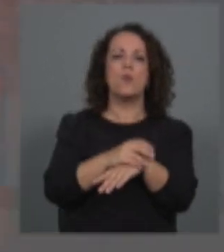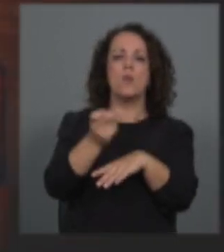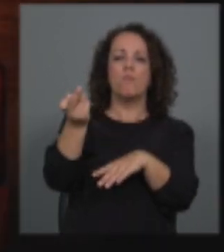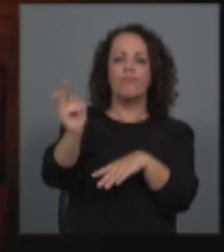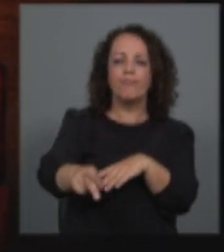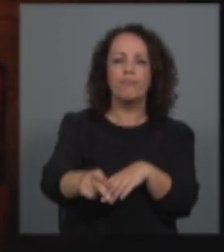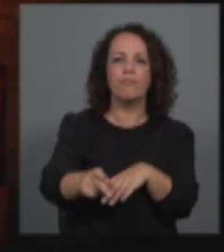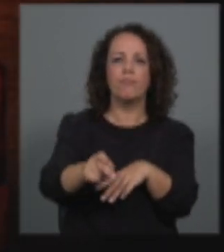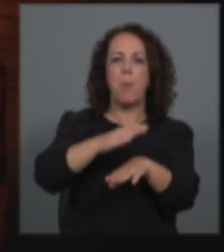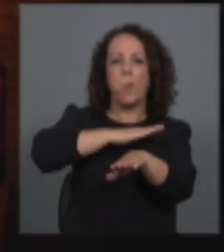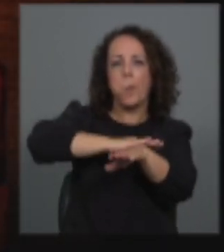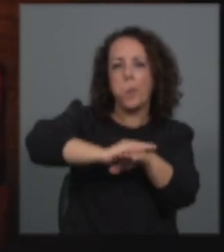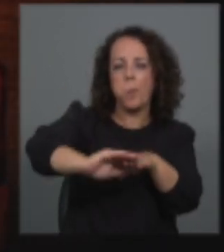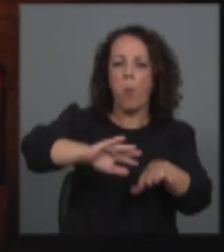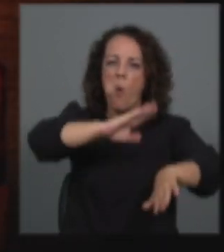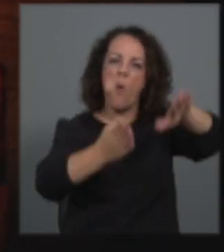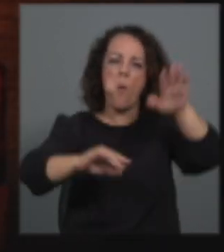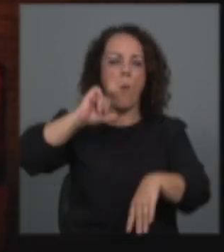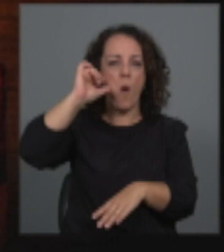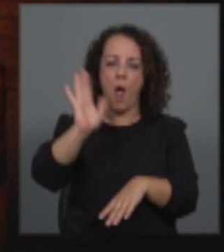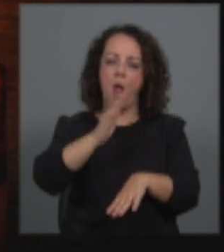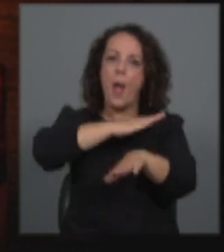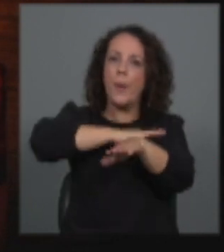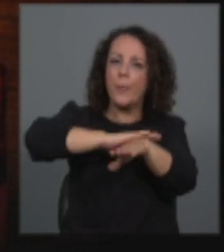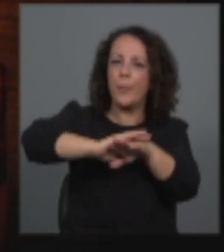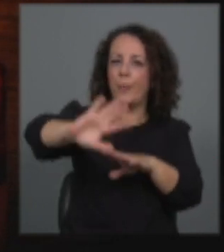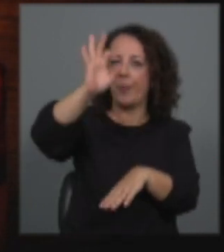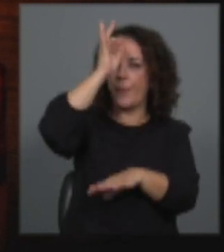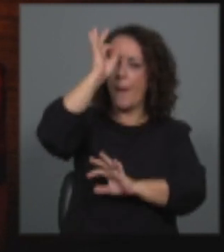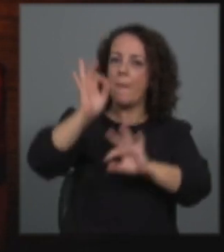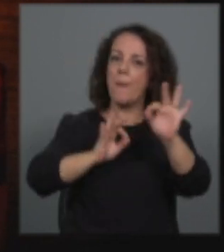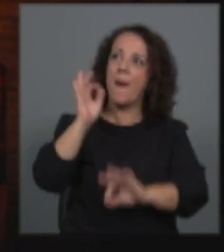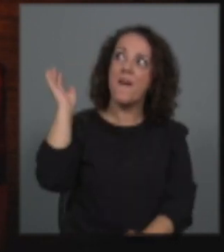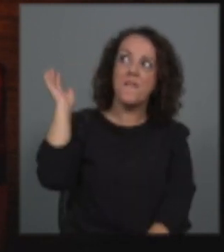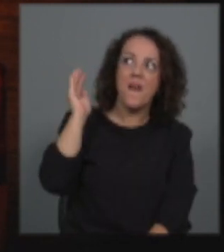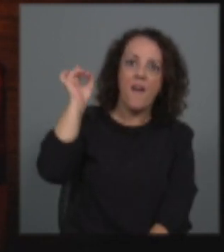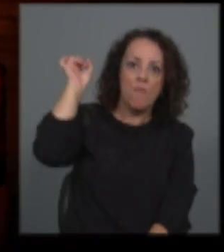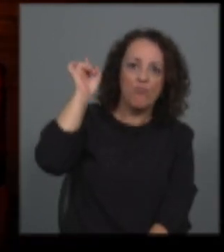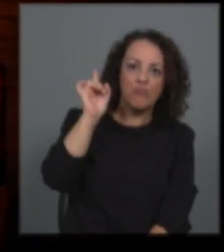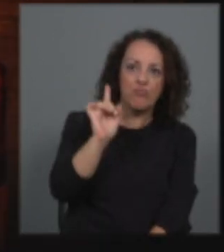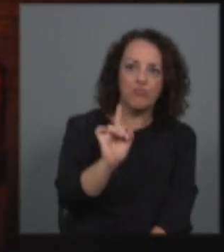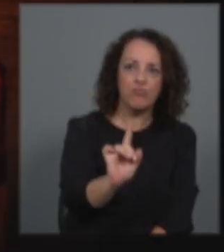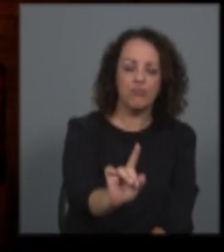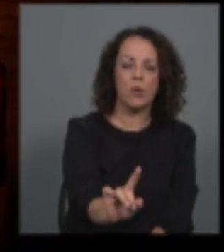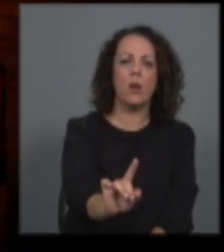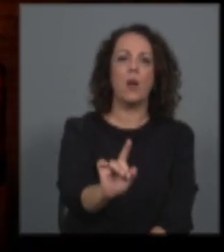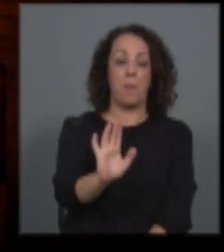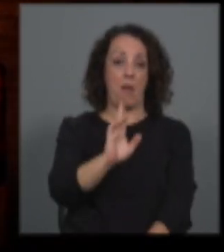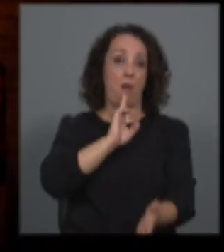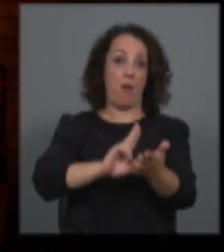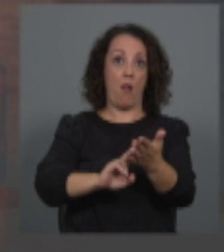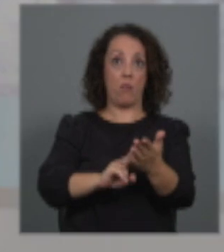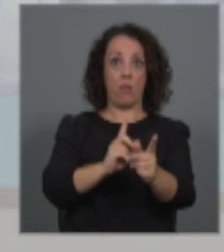será aplanado para a vinda do que vai chegar. Na realidade é